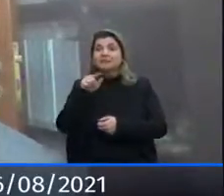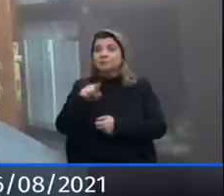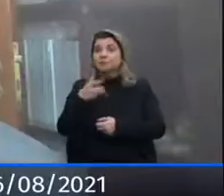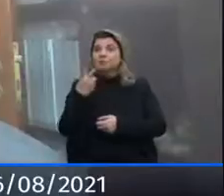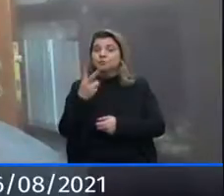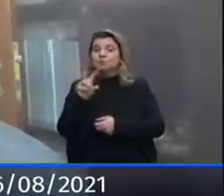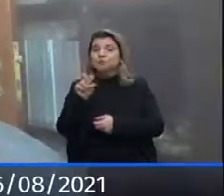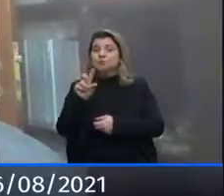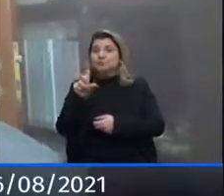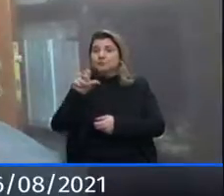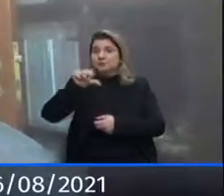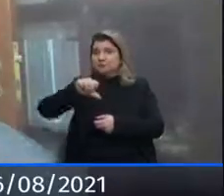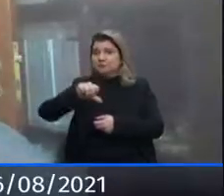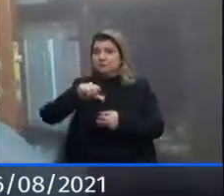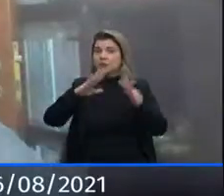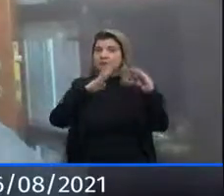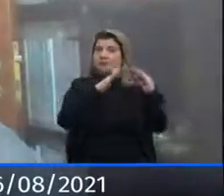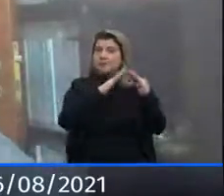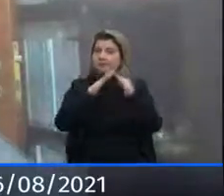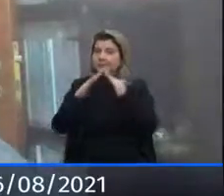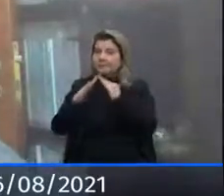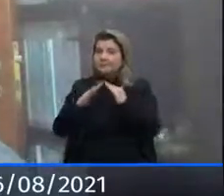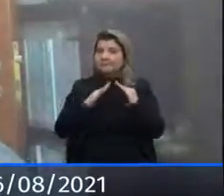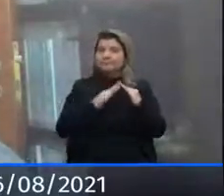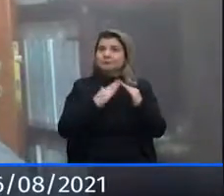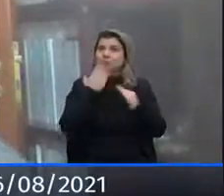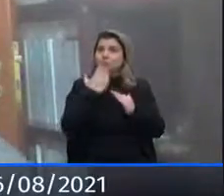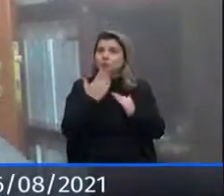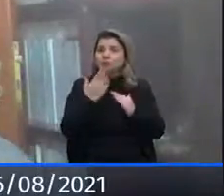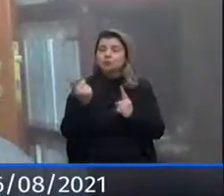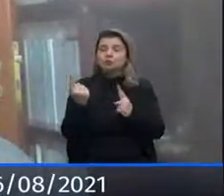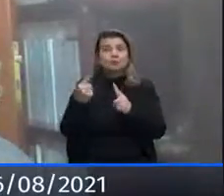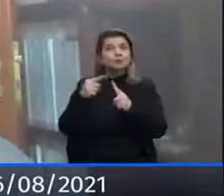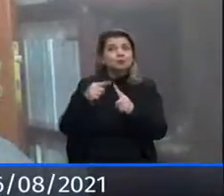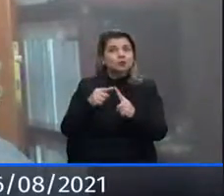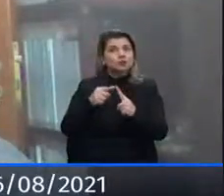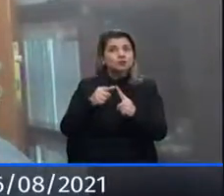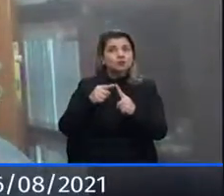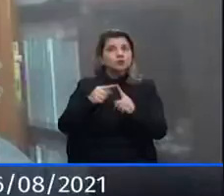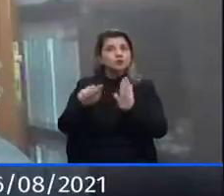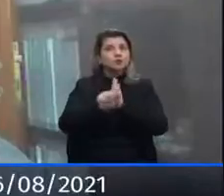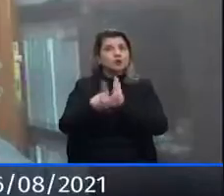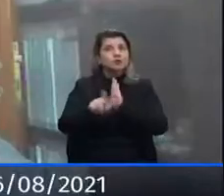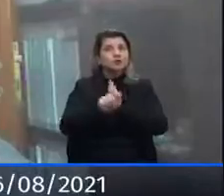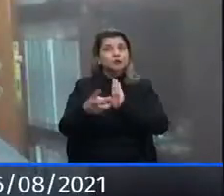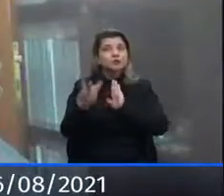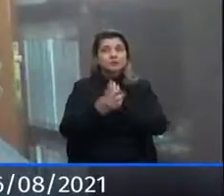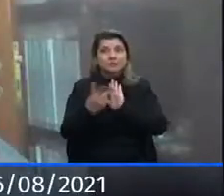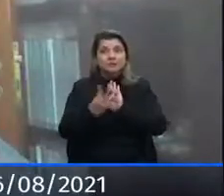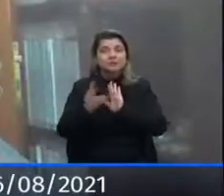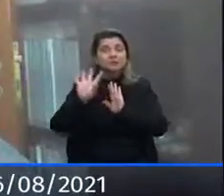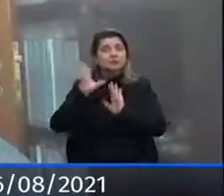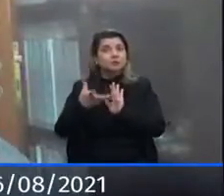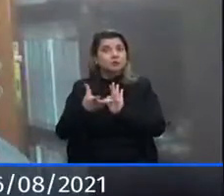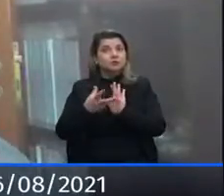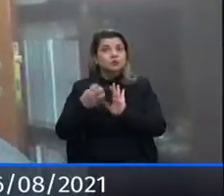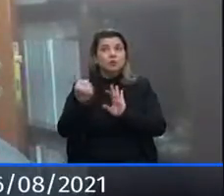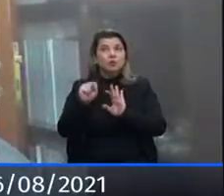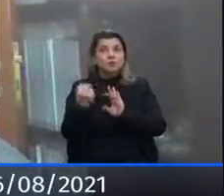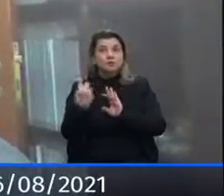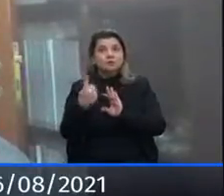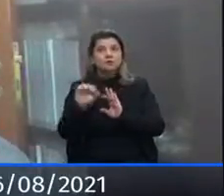3.219 habitantes, enquadrando-se nos requisitos objetivos contidos no artigo 3º da Resolução 818